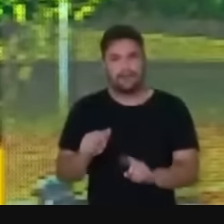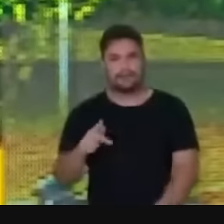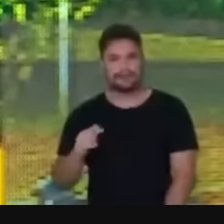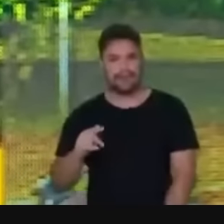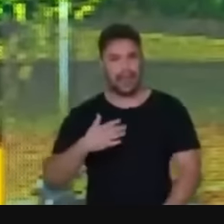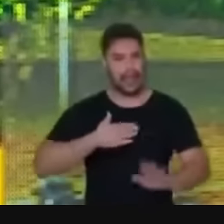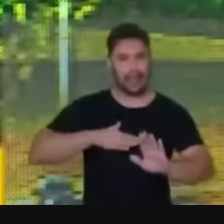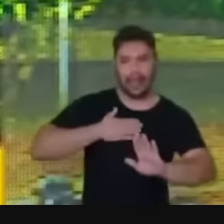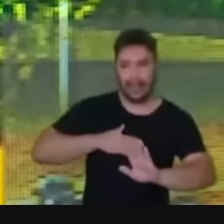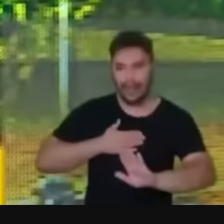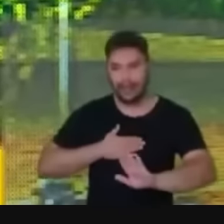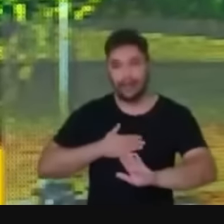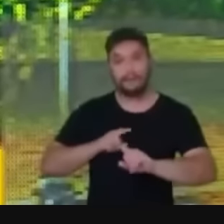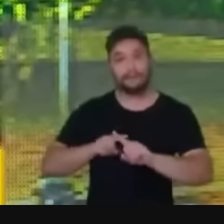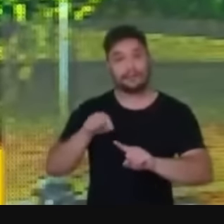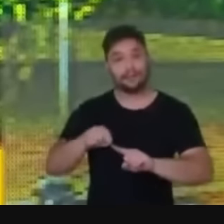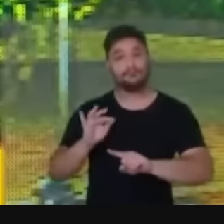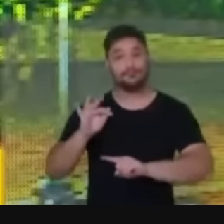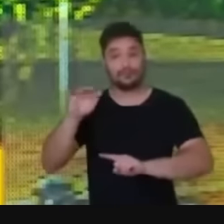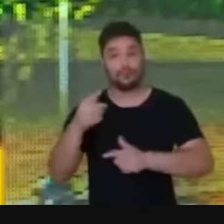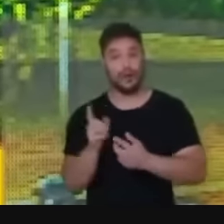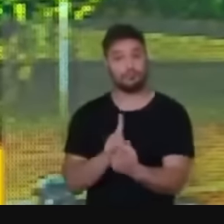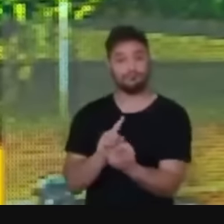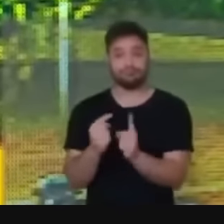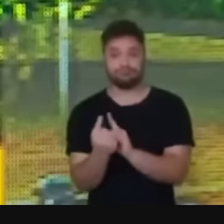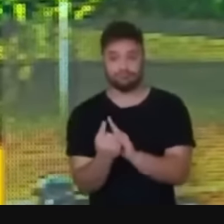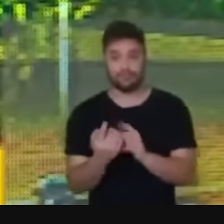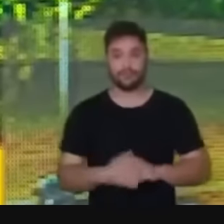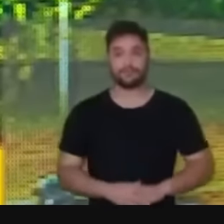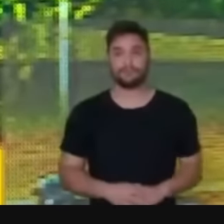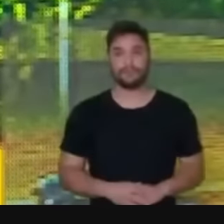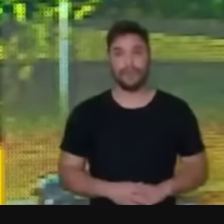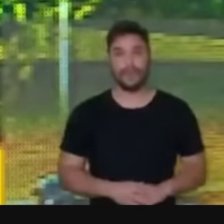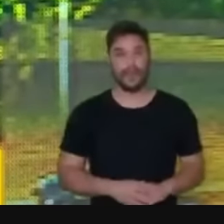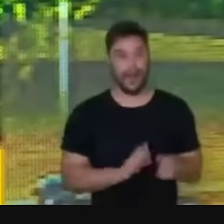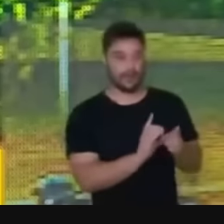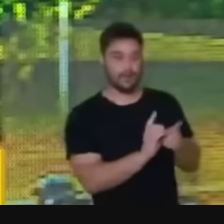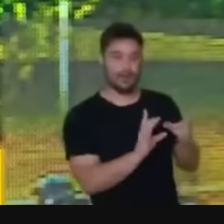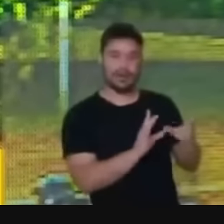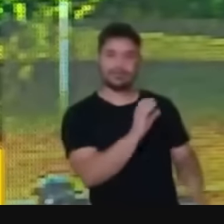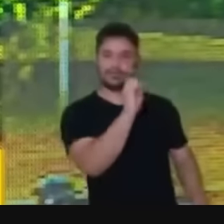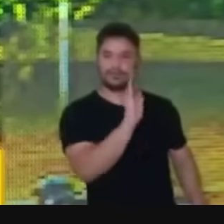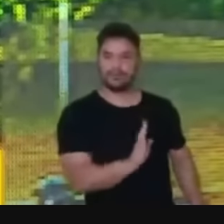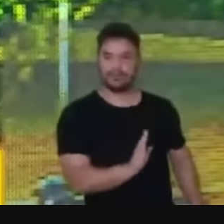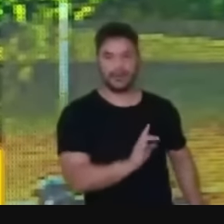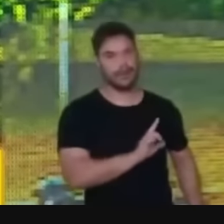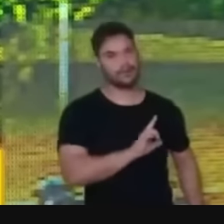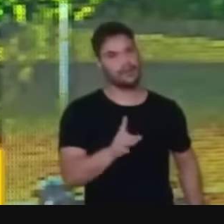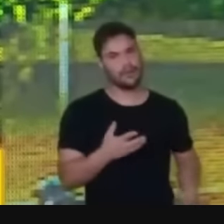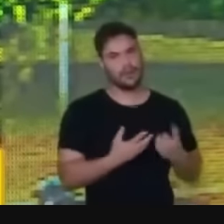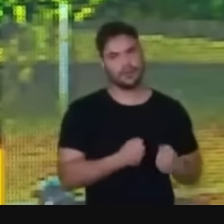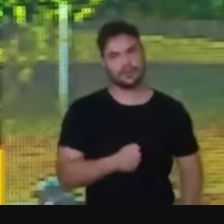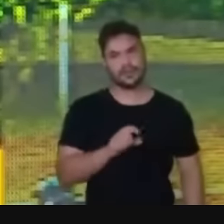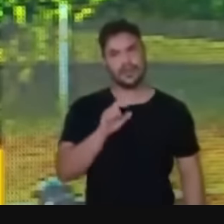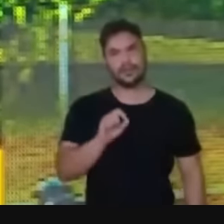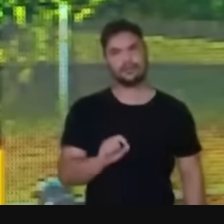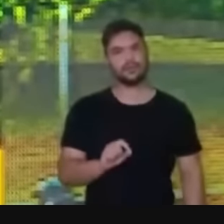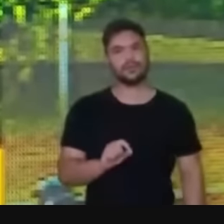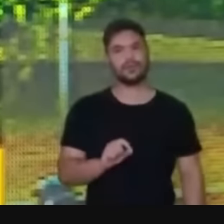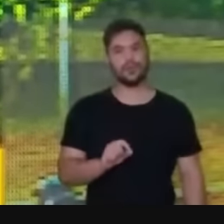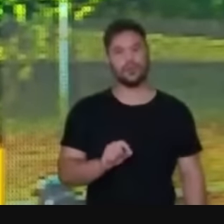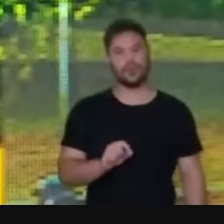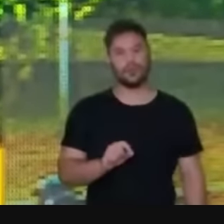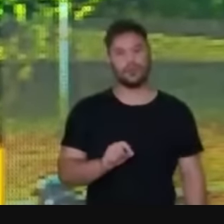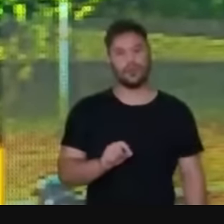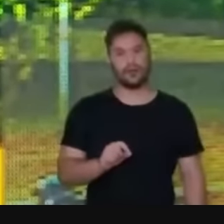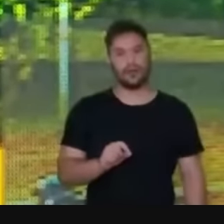último a ser devorado. A democracia brasileira não admitirá a ignóbil